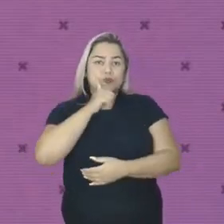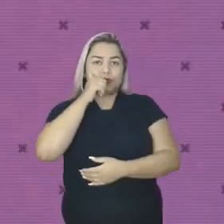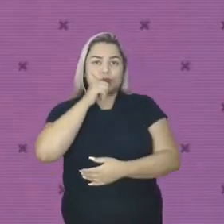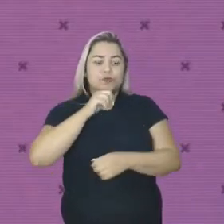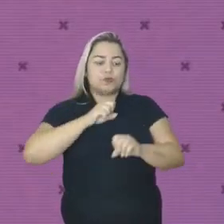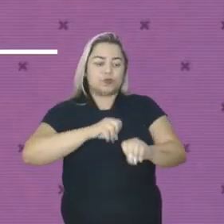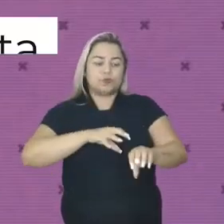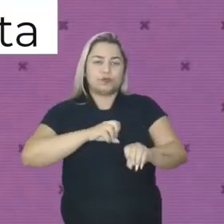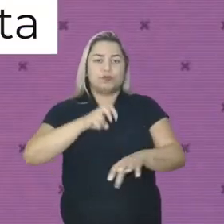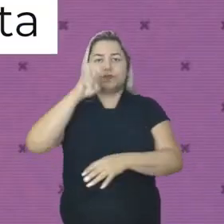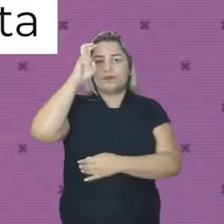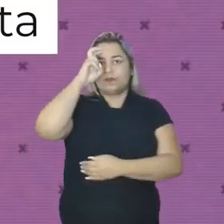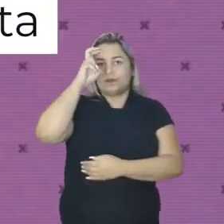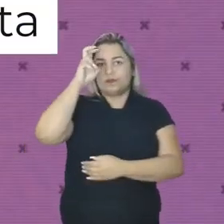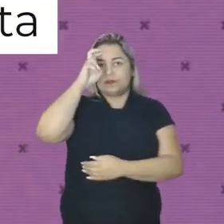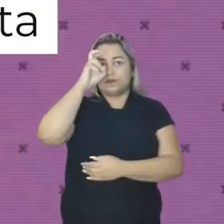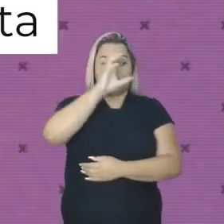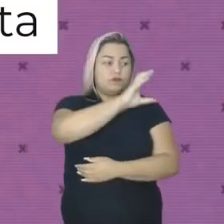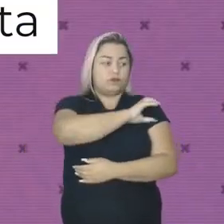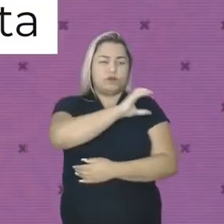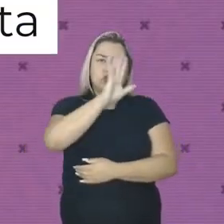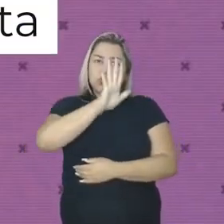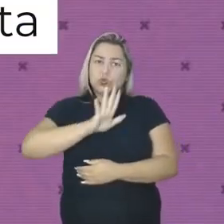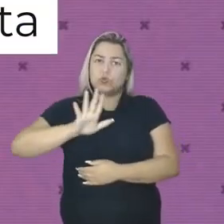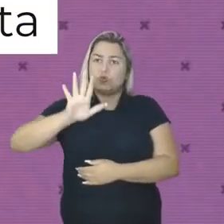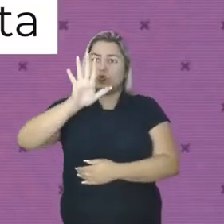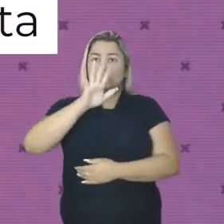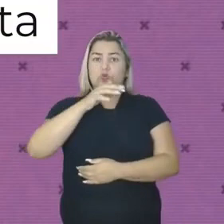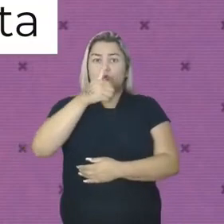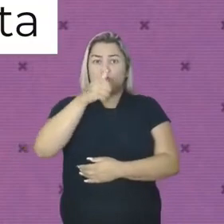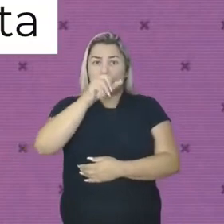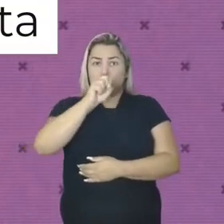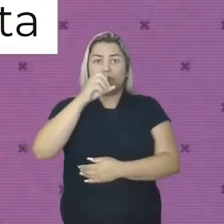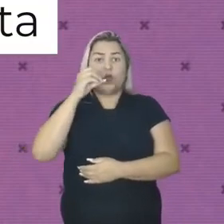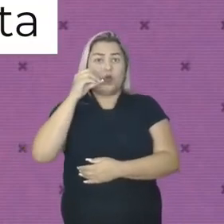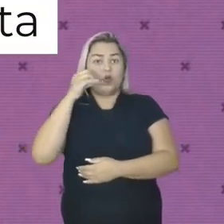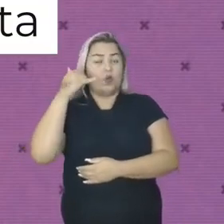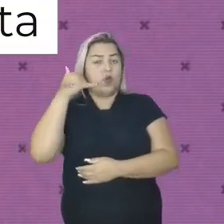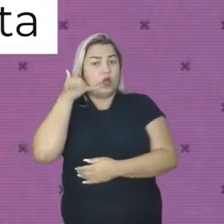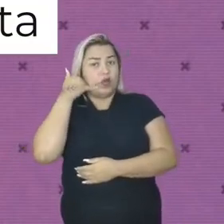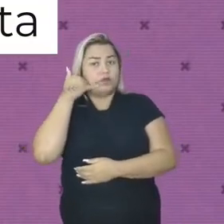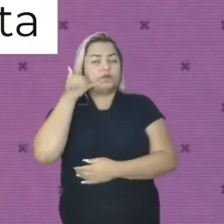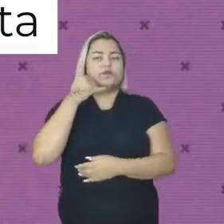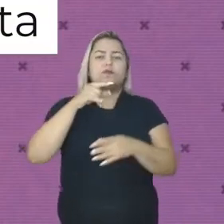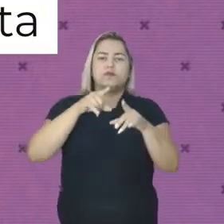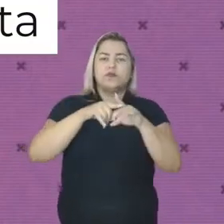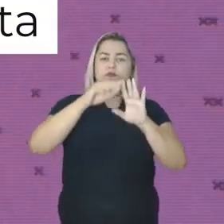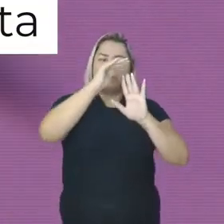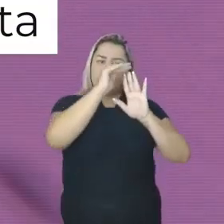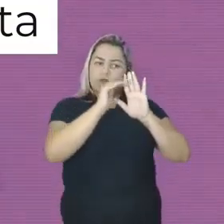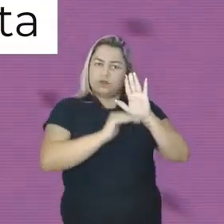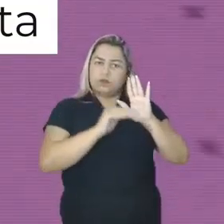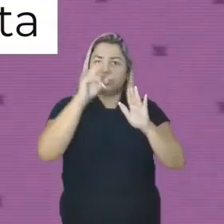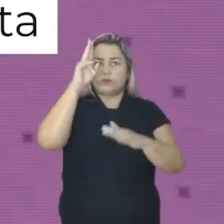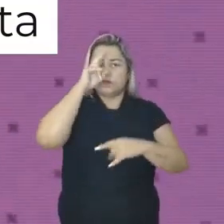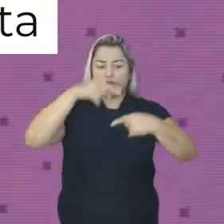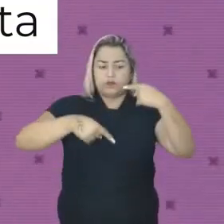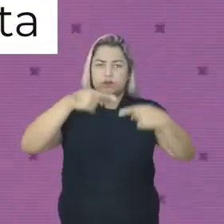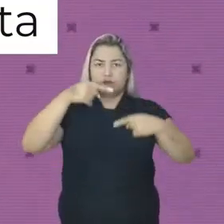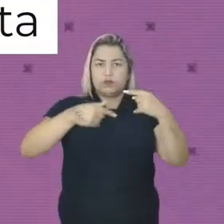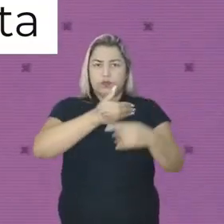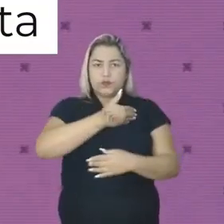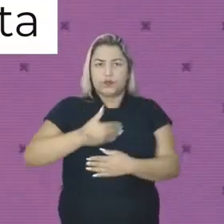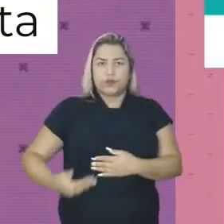na aula desta quinta-feira, a coordenadora-geral do Ligue 180, Ellen Costa, faz um panorama histórico dessa política